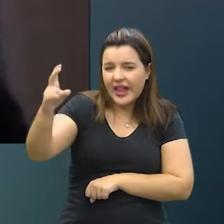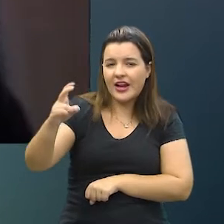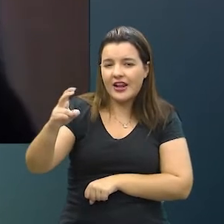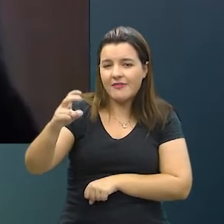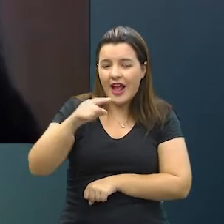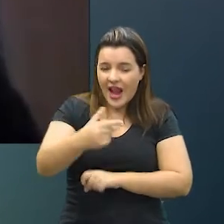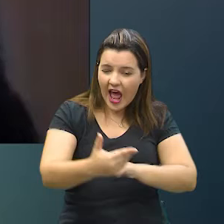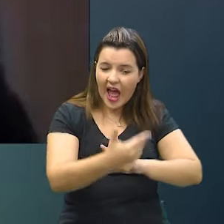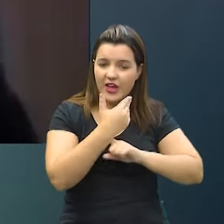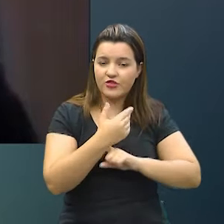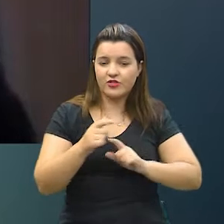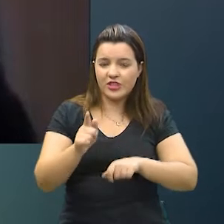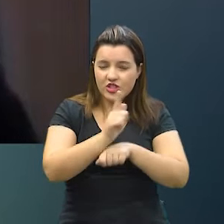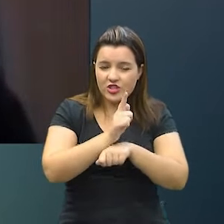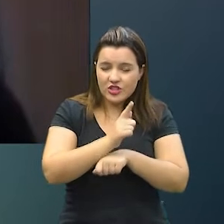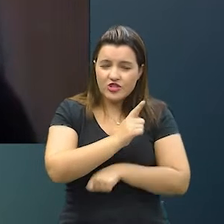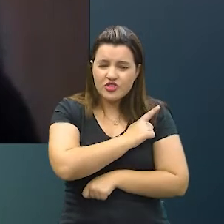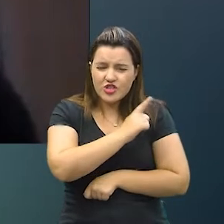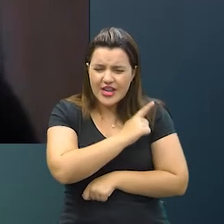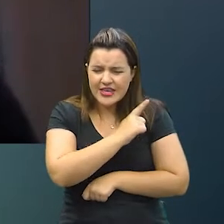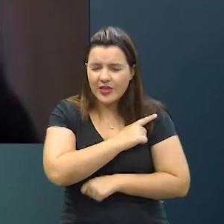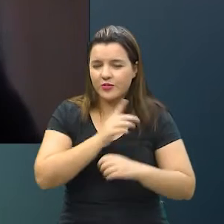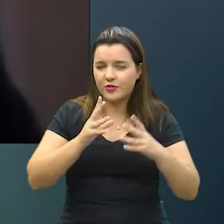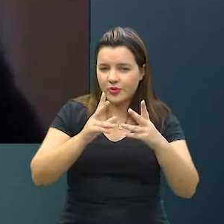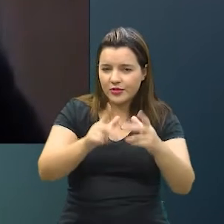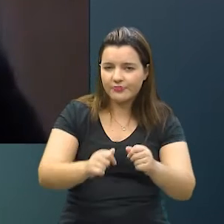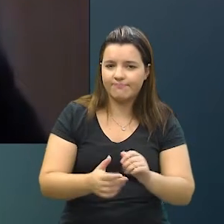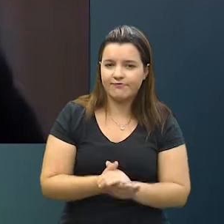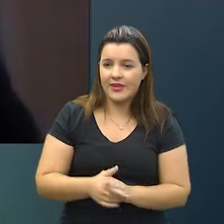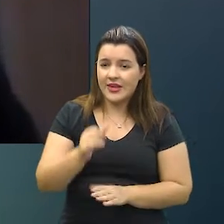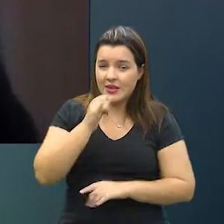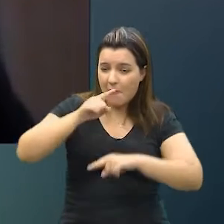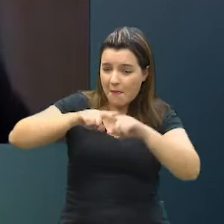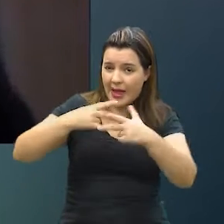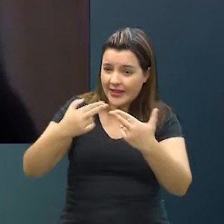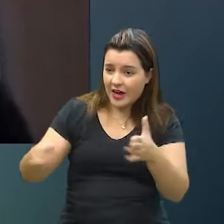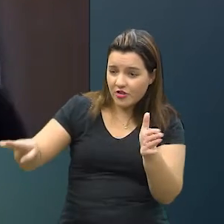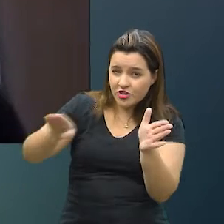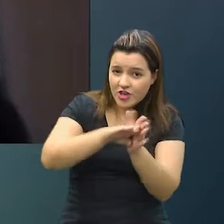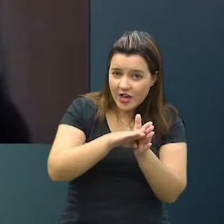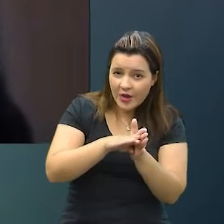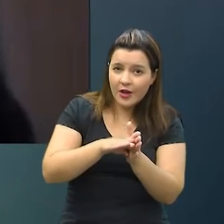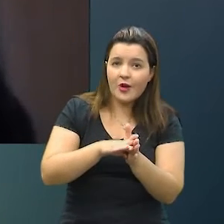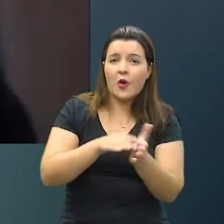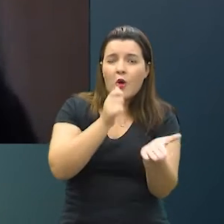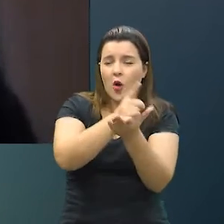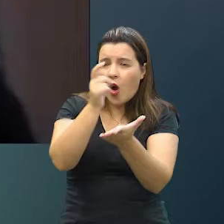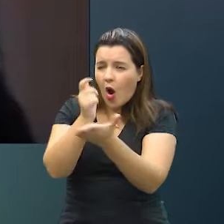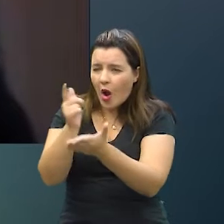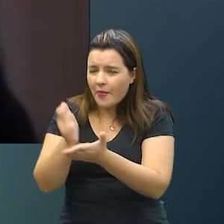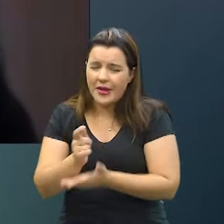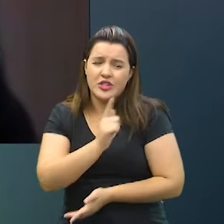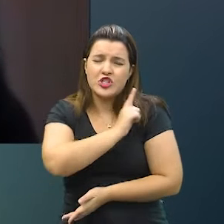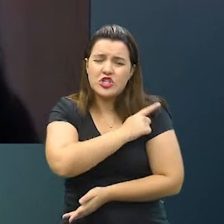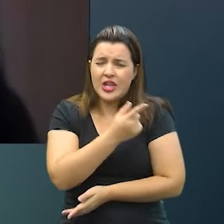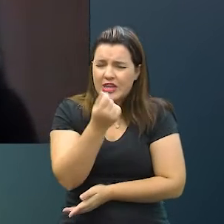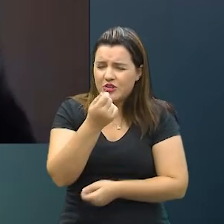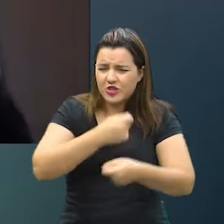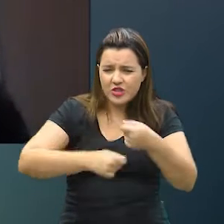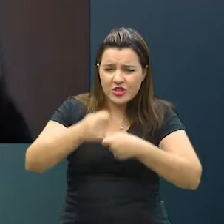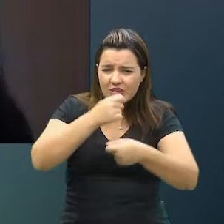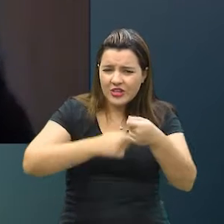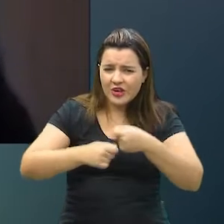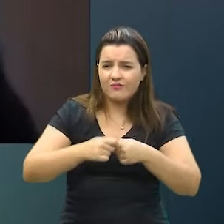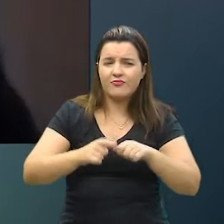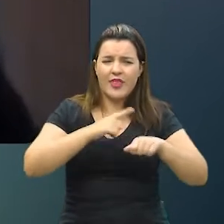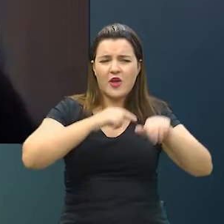do início ao final do processo. Então seria desde o recebimento da matéria-prima, passando por ordem de compra, gestão financeira, toda a parte